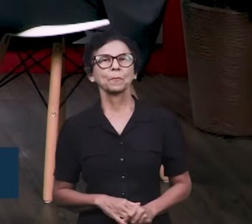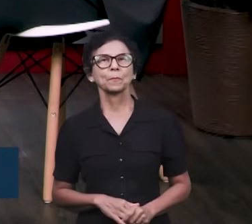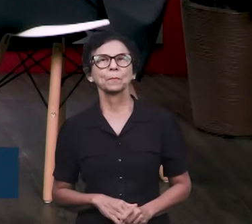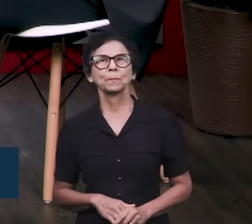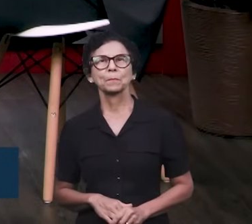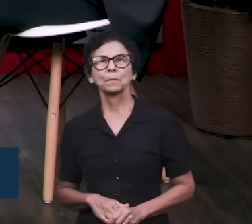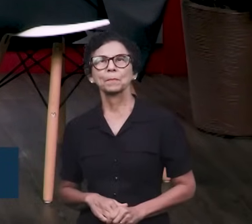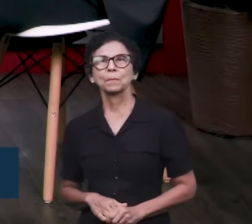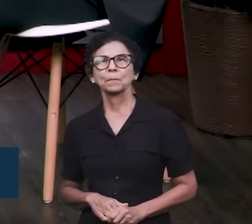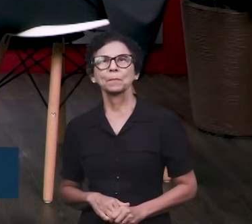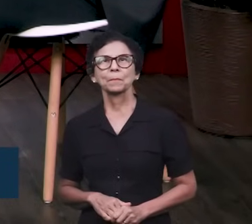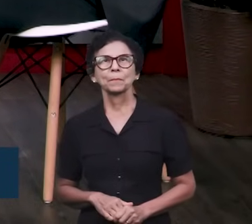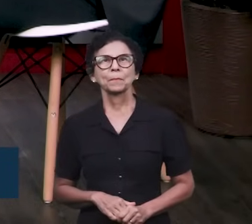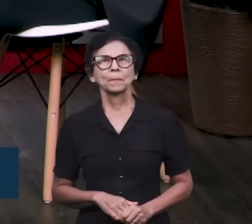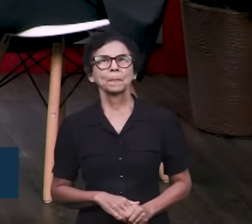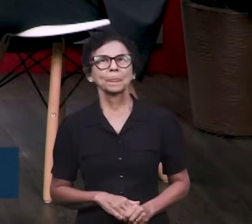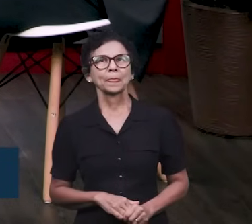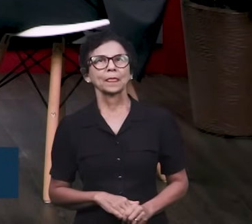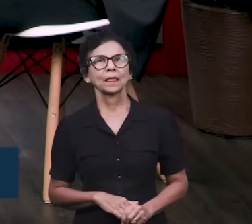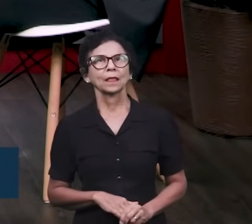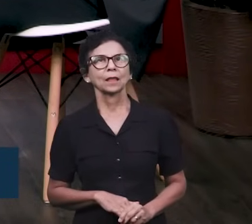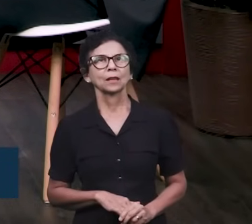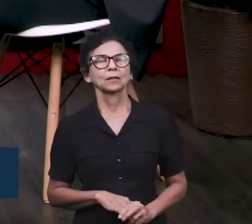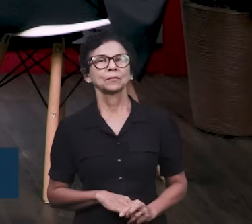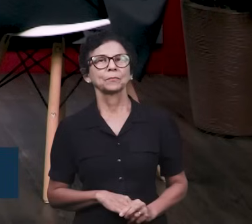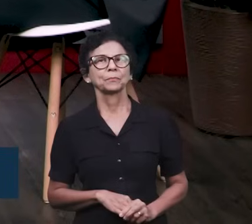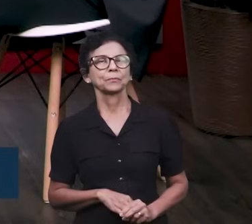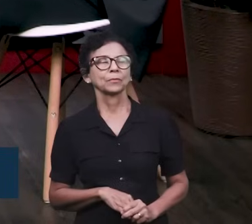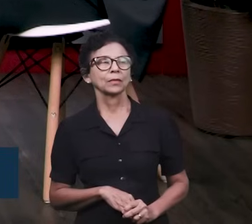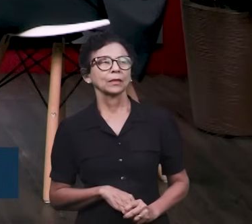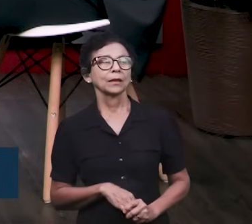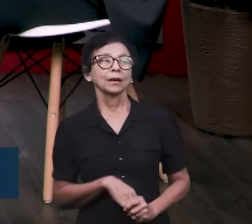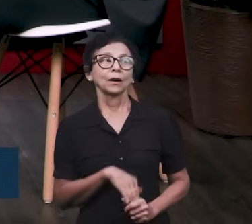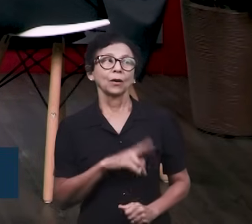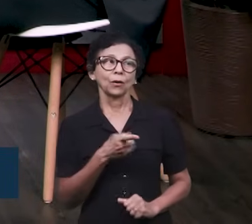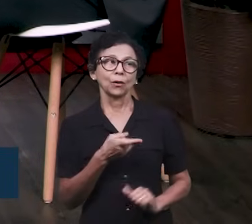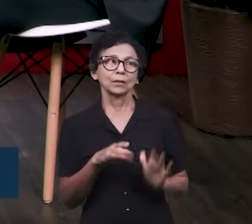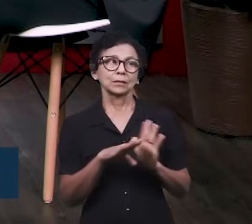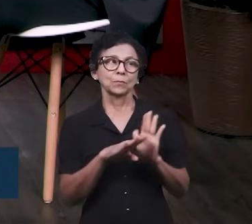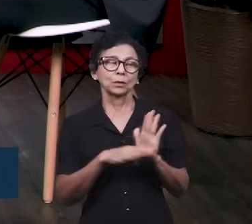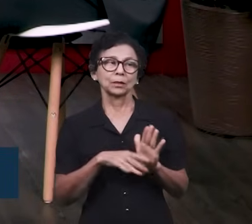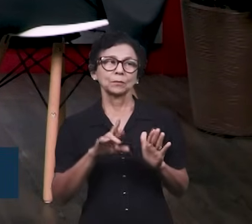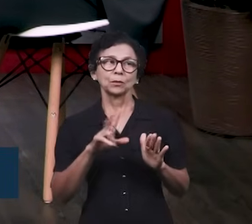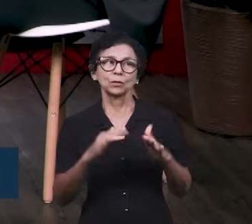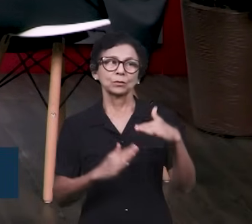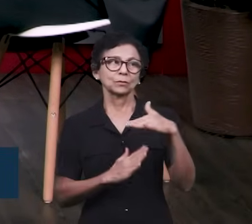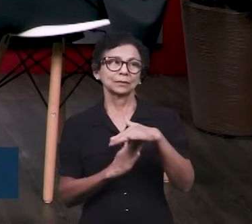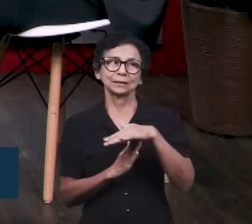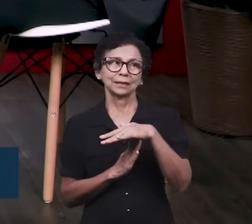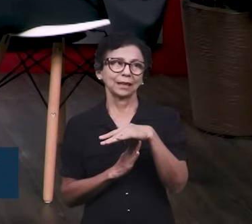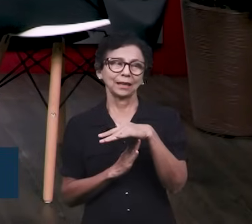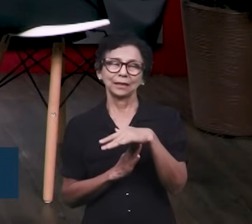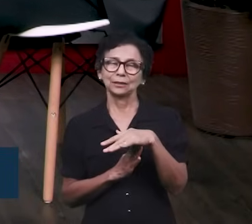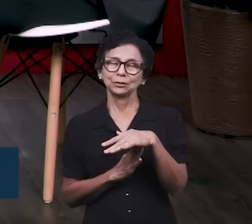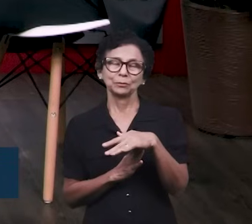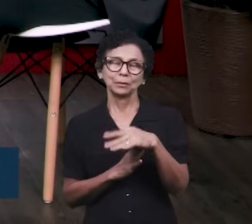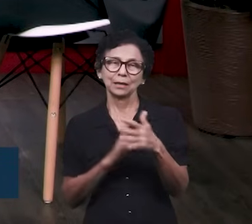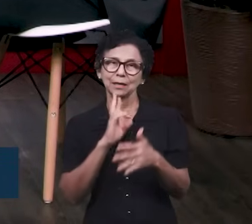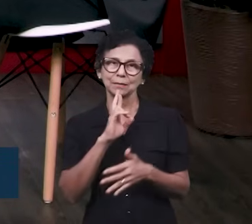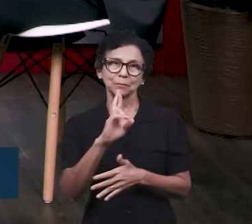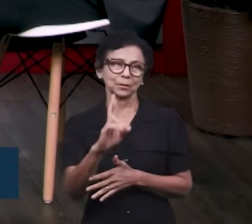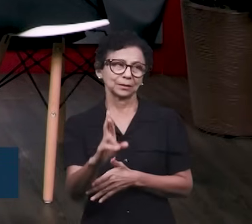esse programa não vai ser o suficiente para nós estarmos atendendo as demandas e o número de perguntas que surgem,